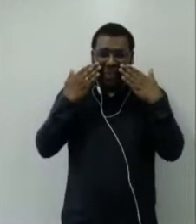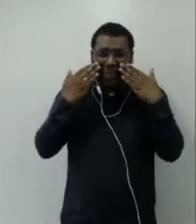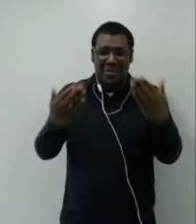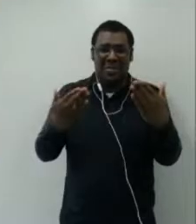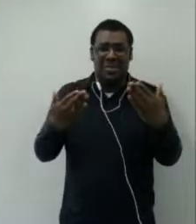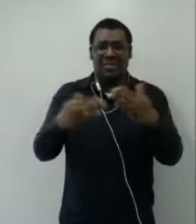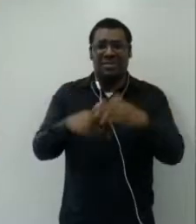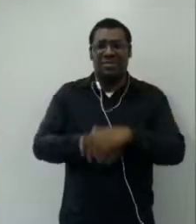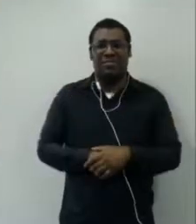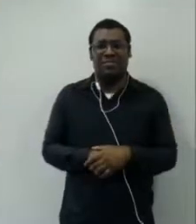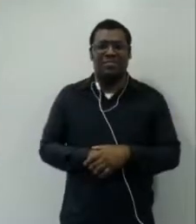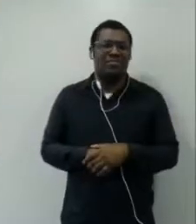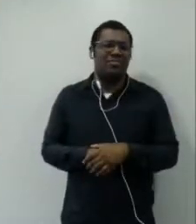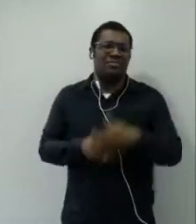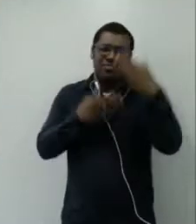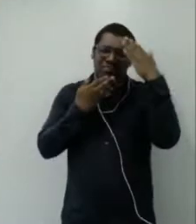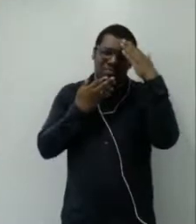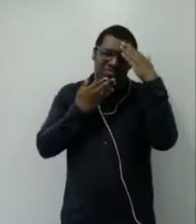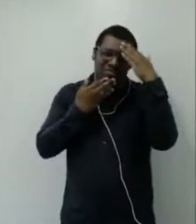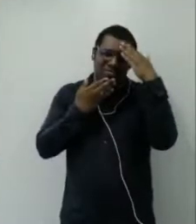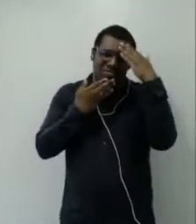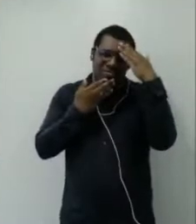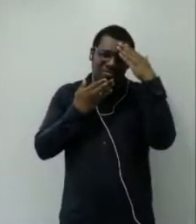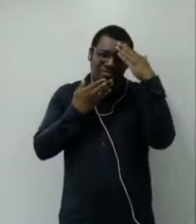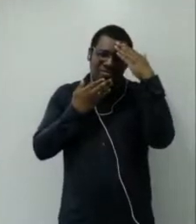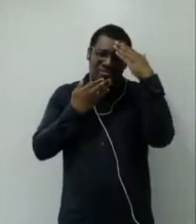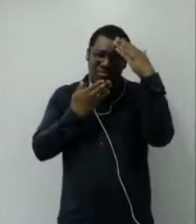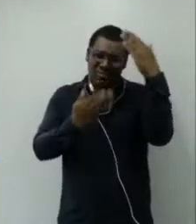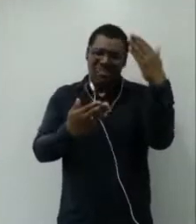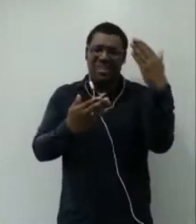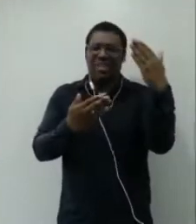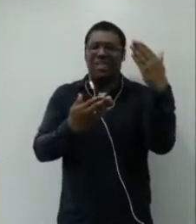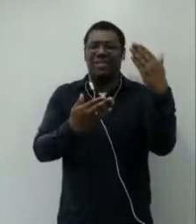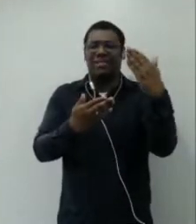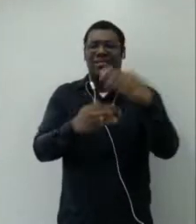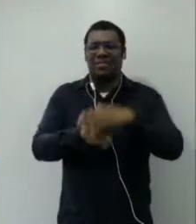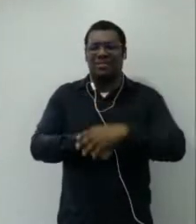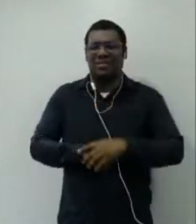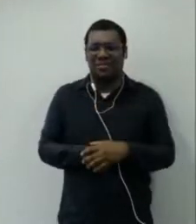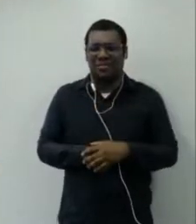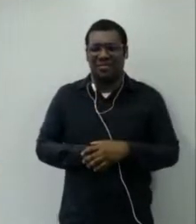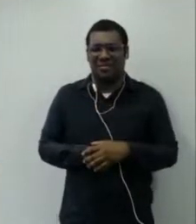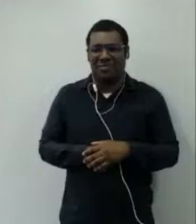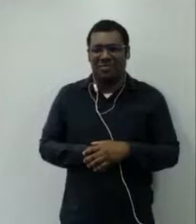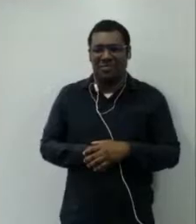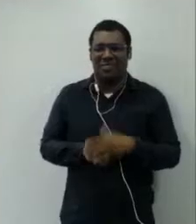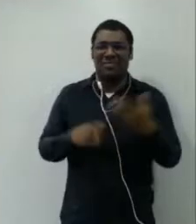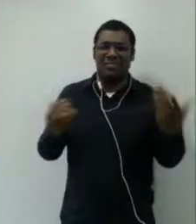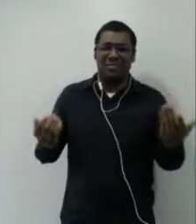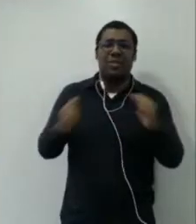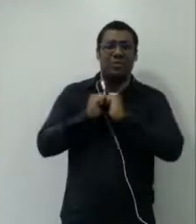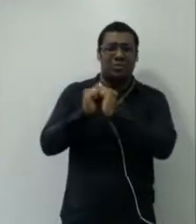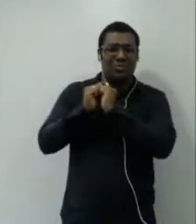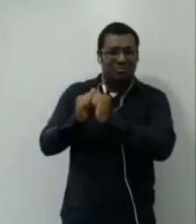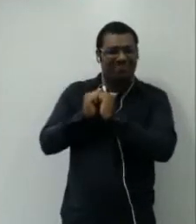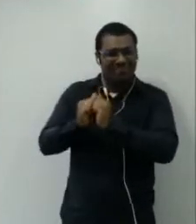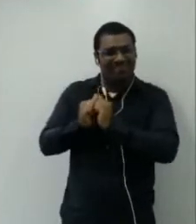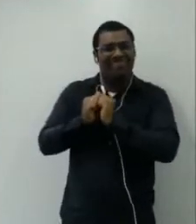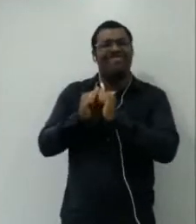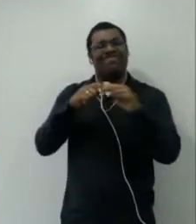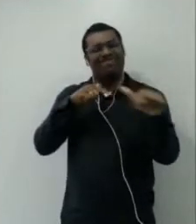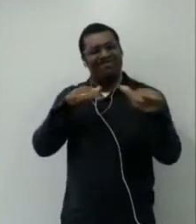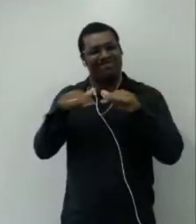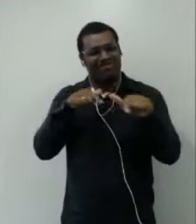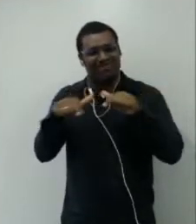meu obrigado oceânico pelo frutuoso tempo de convivência com